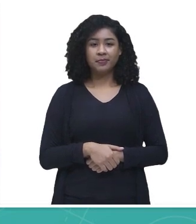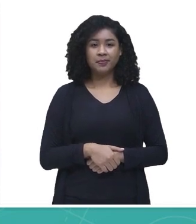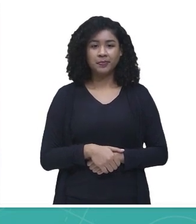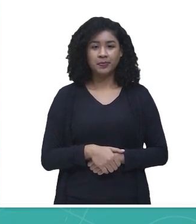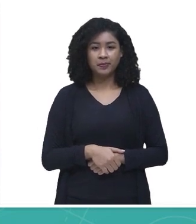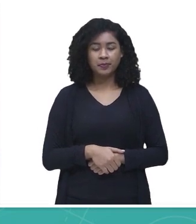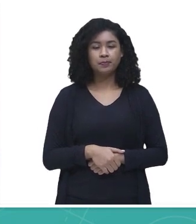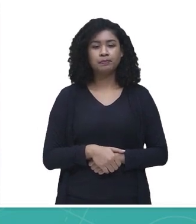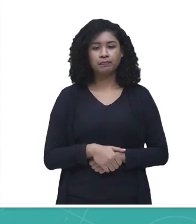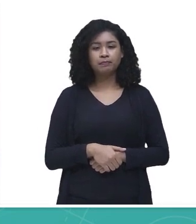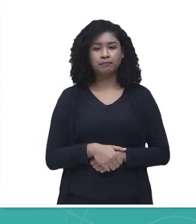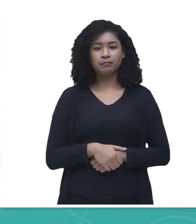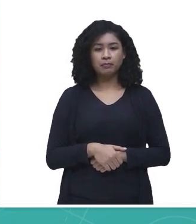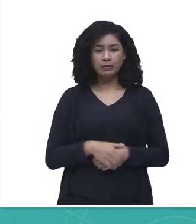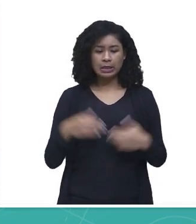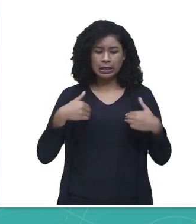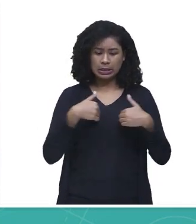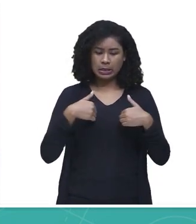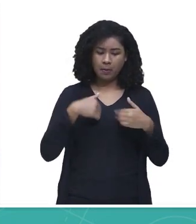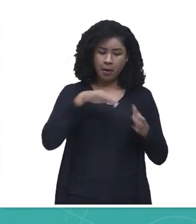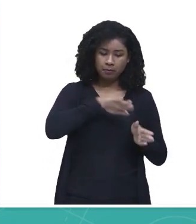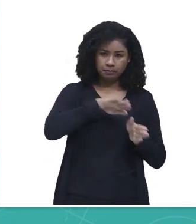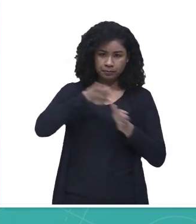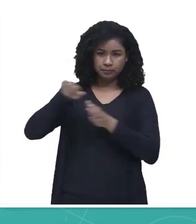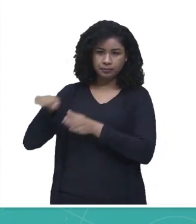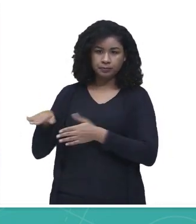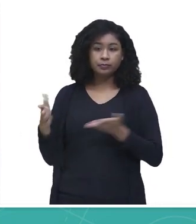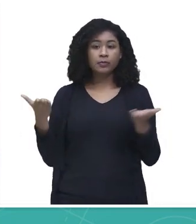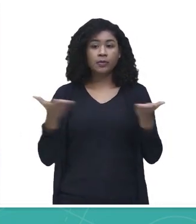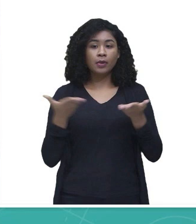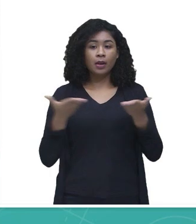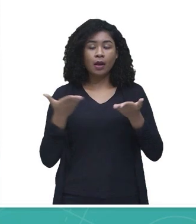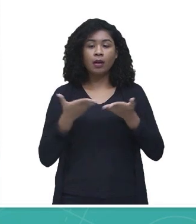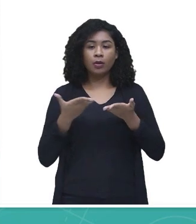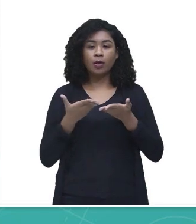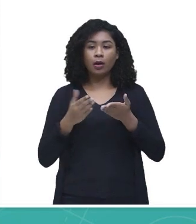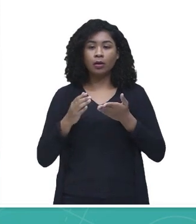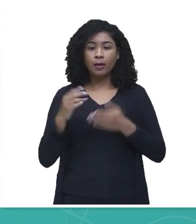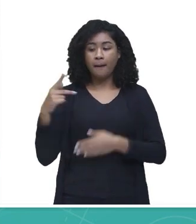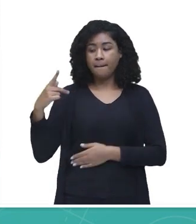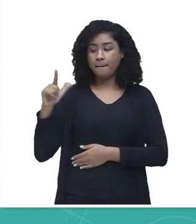Saindo aí um pouco dos animais, né, indo para as plantas, a gente vê aí